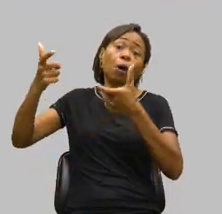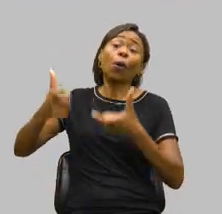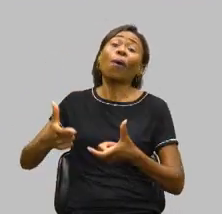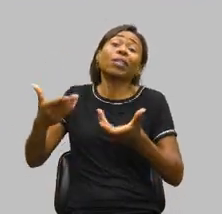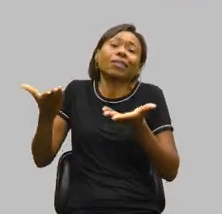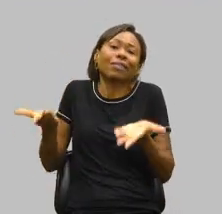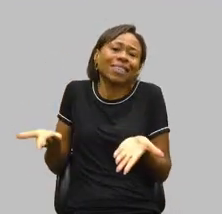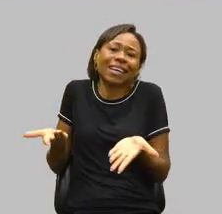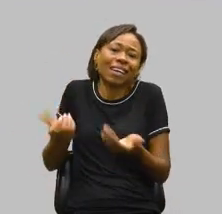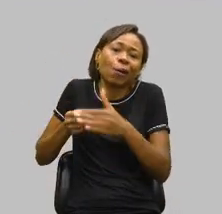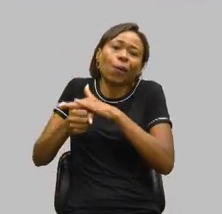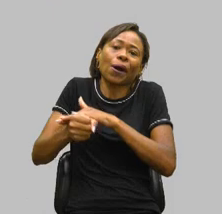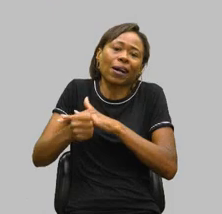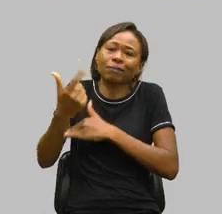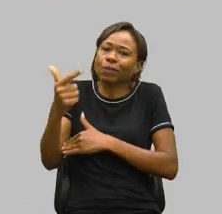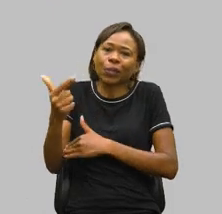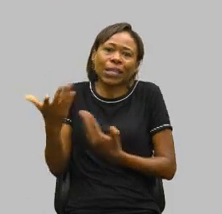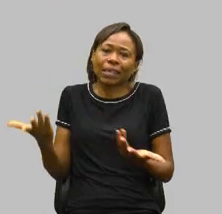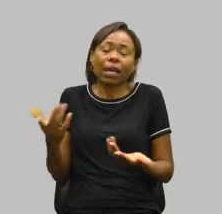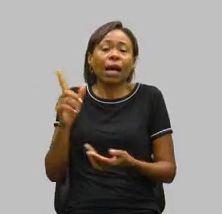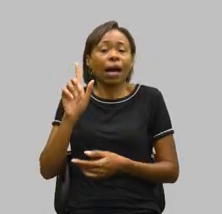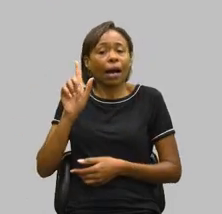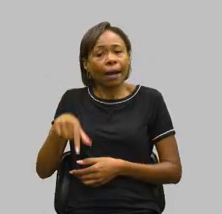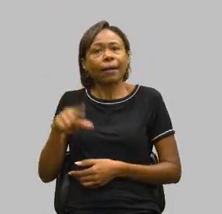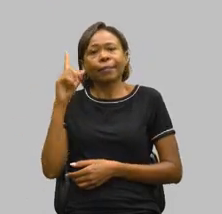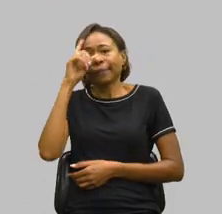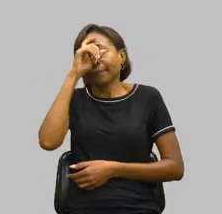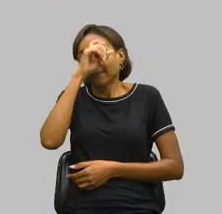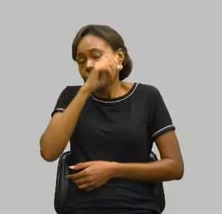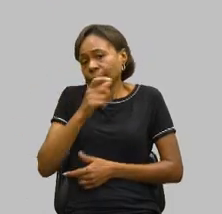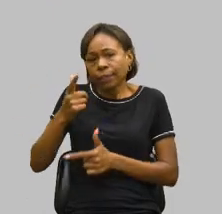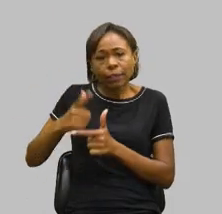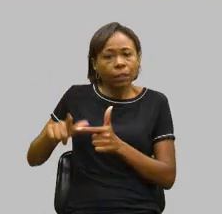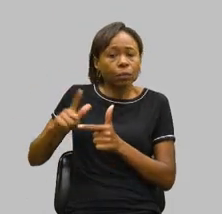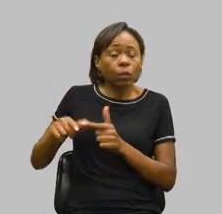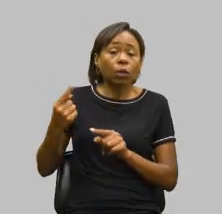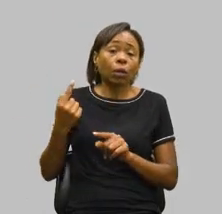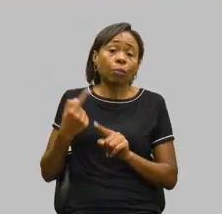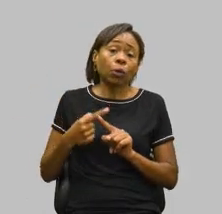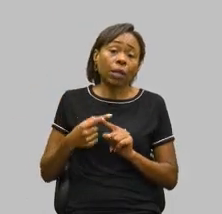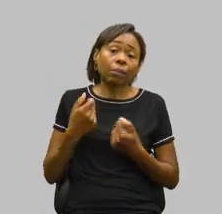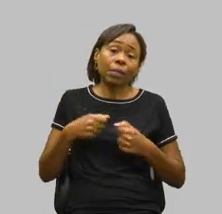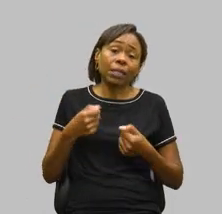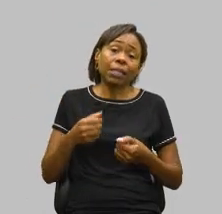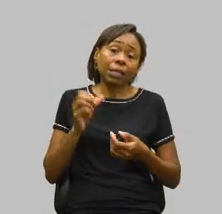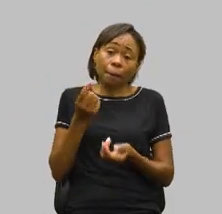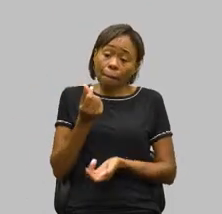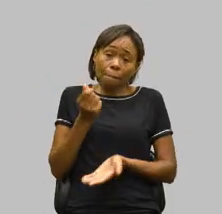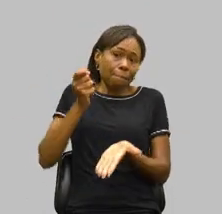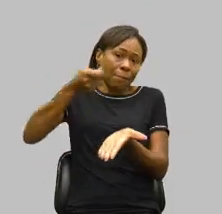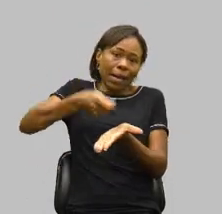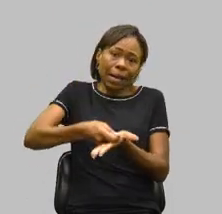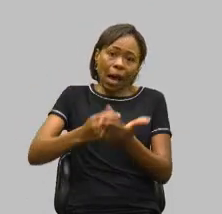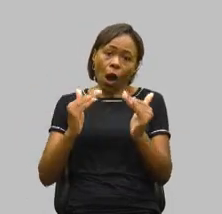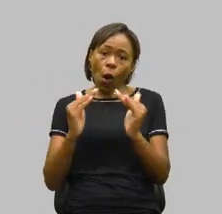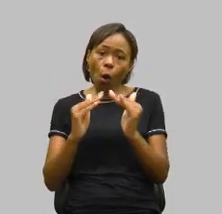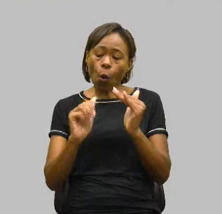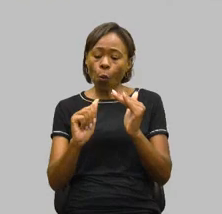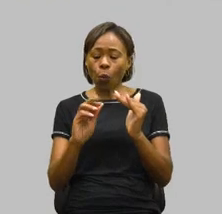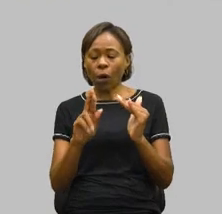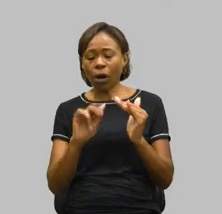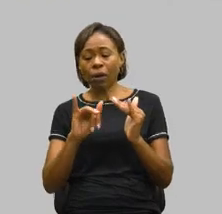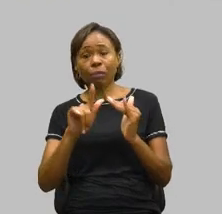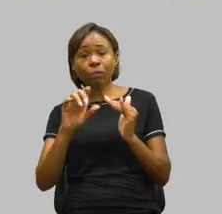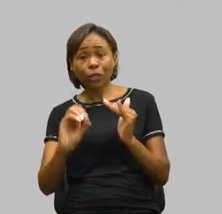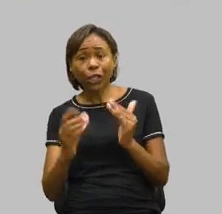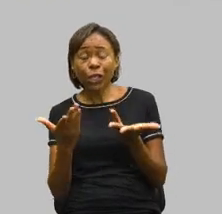também e fica numa situação difícil muitas vezes tendo que custear um abrigo que tem um custo altíssimo e o município muitas